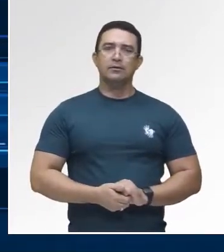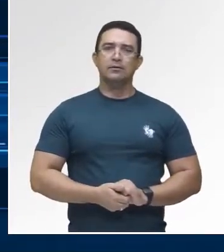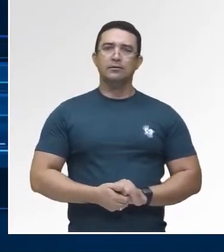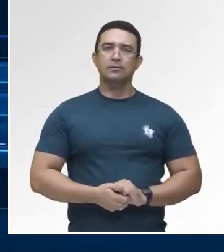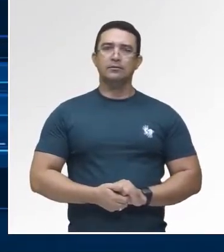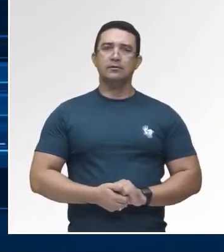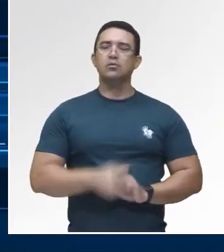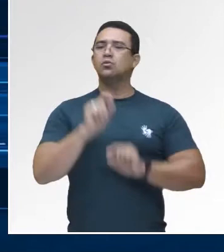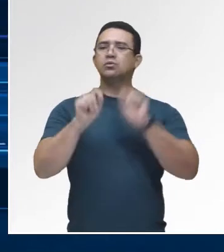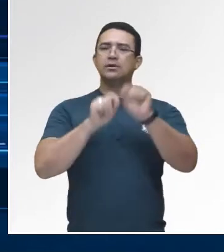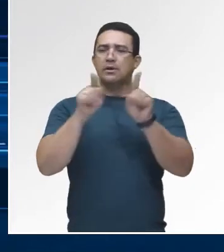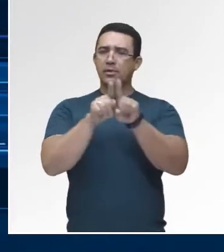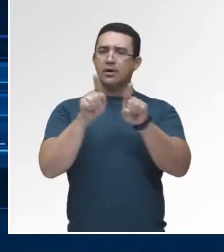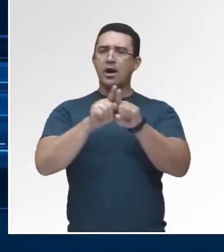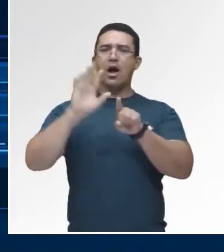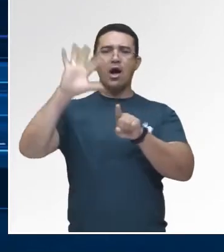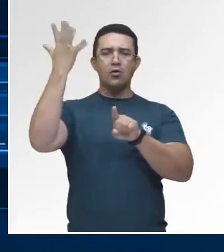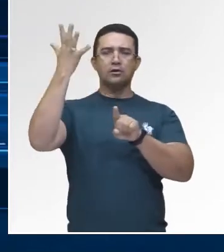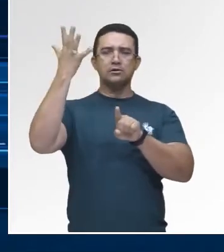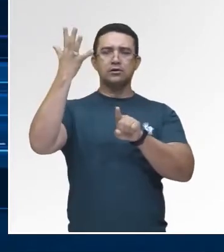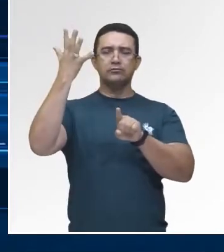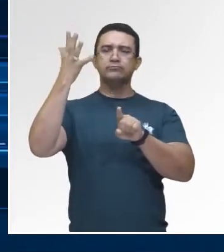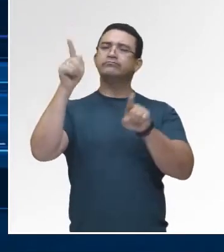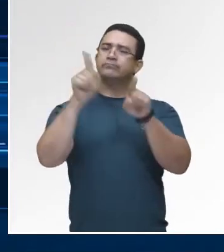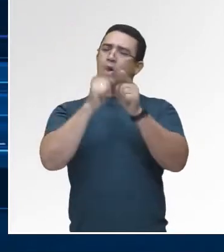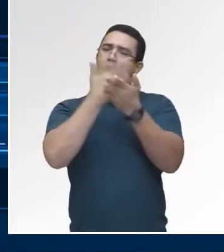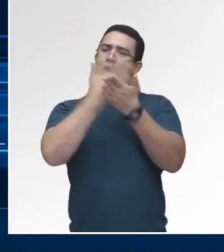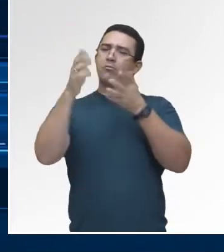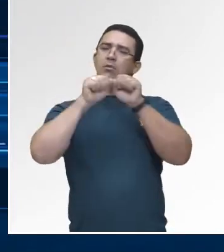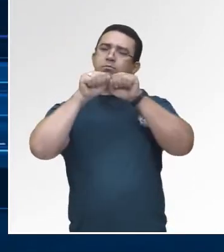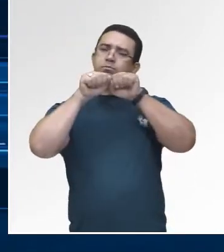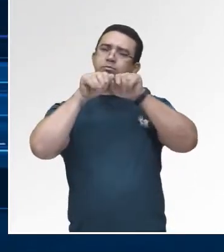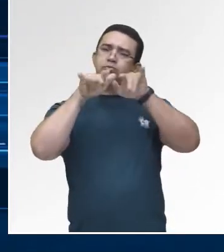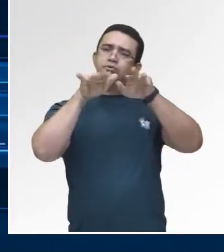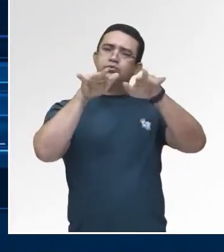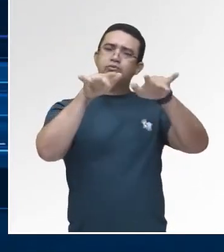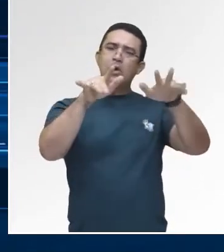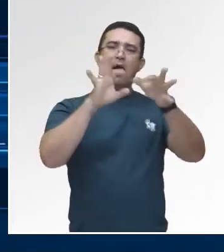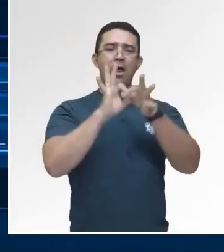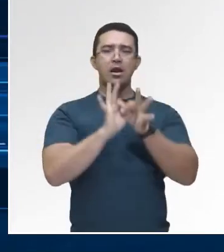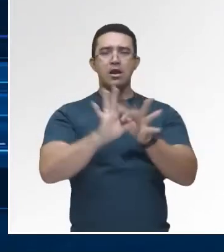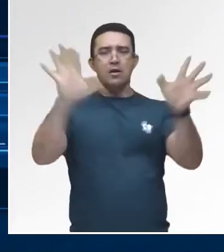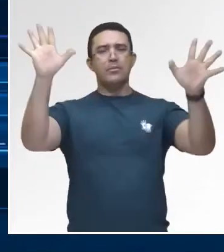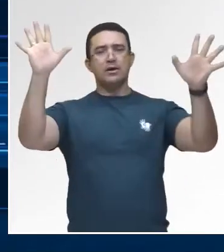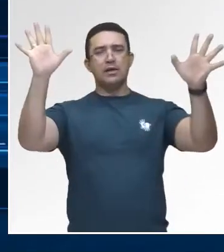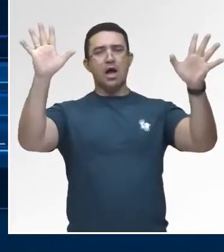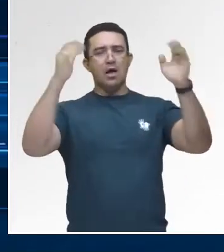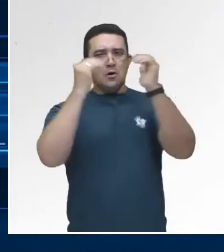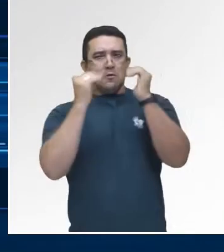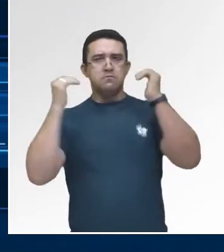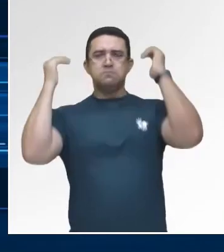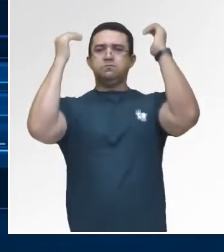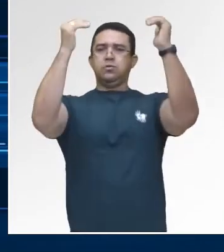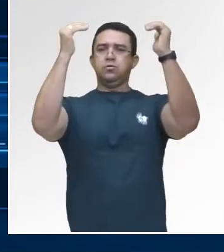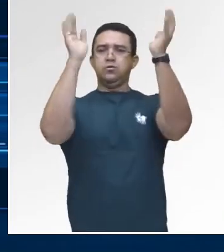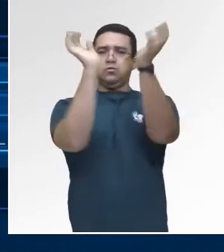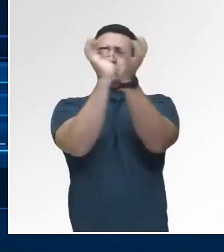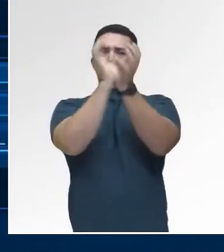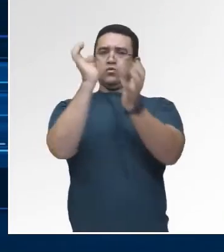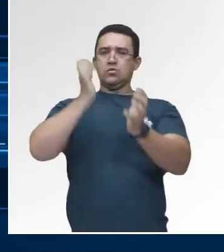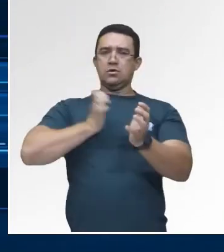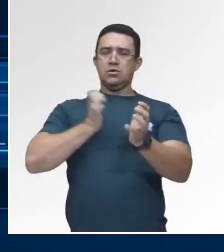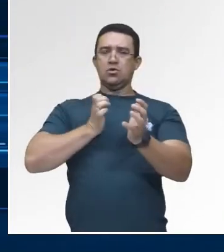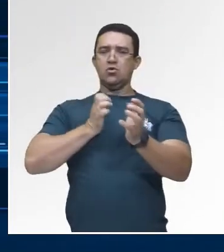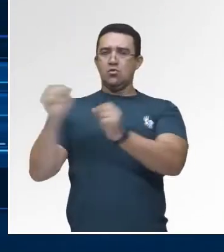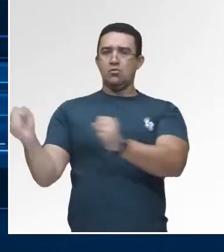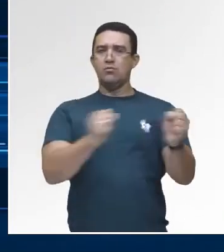O que vai acontecer? Vai disseminar esses ideais, né, de liberdade e igualdade, a ascensão da burguesia ao poder.